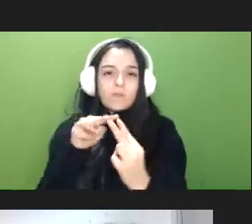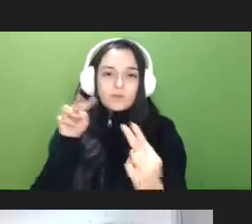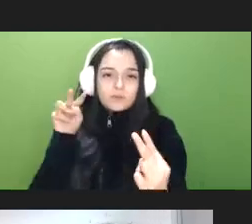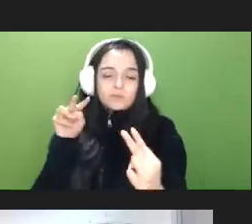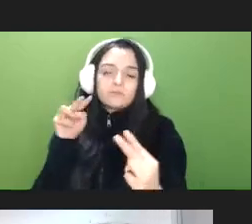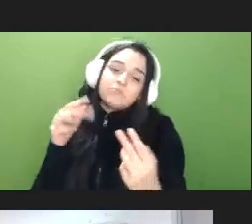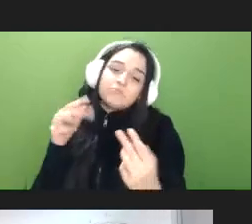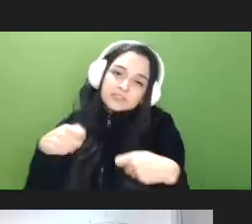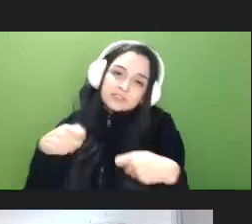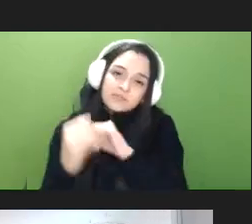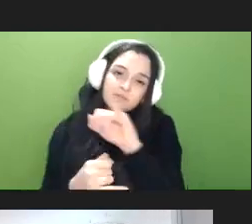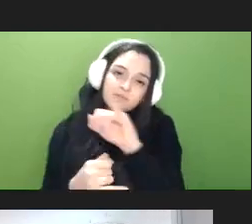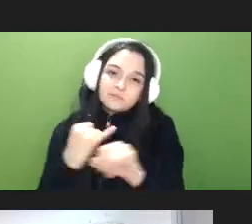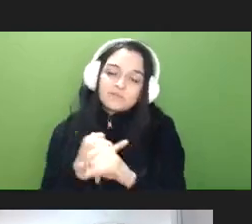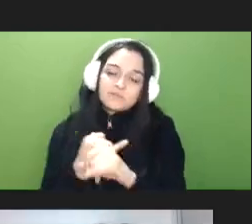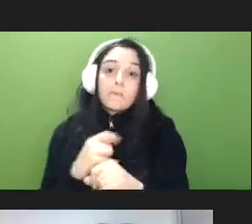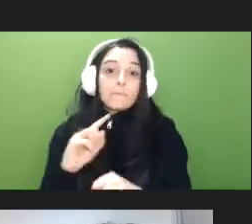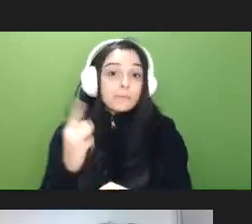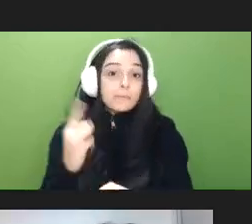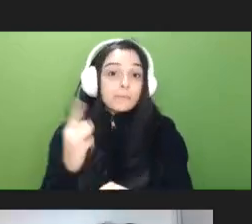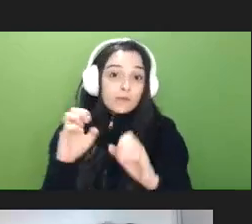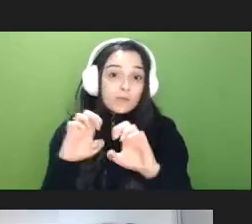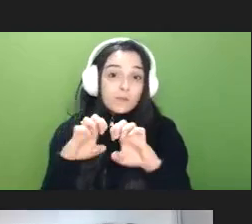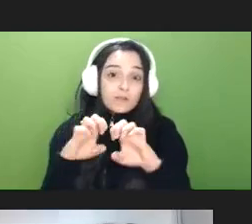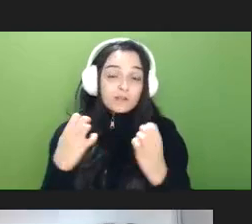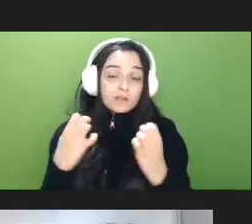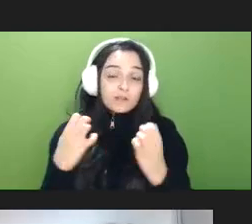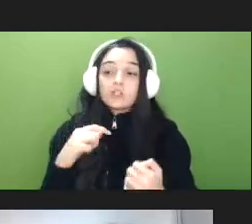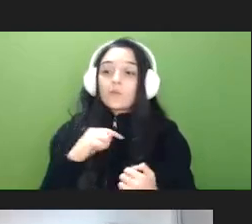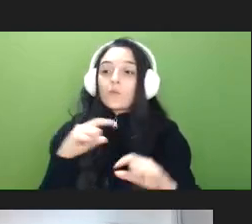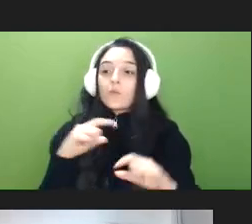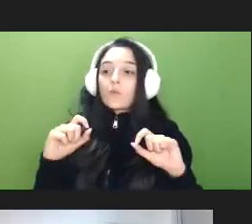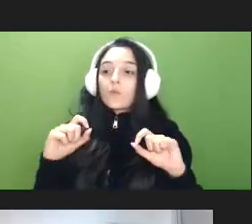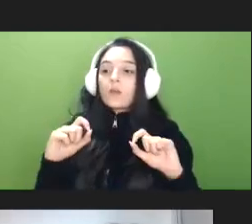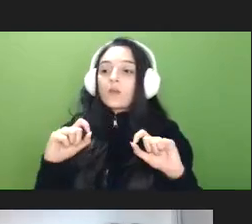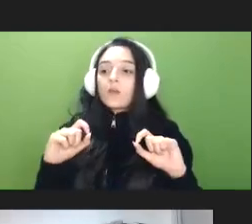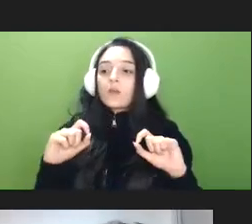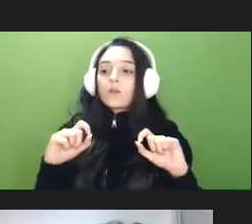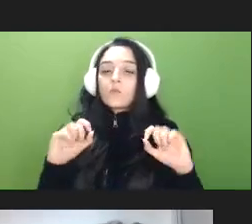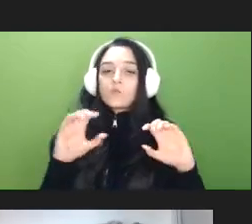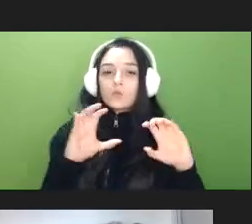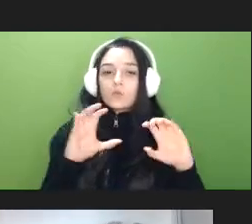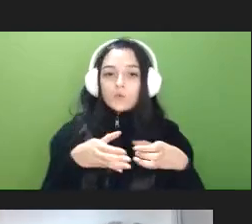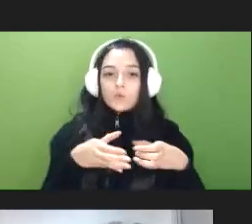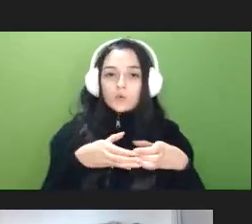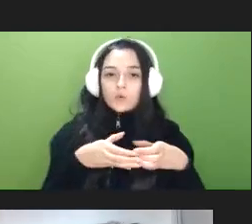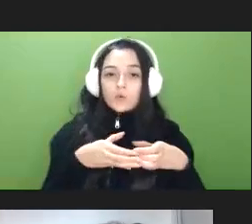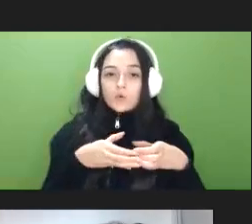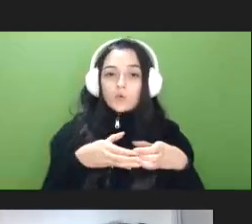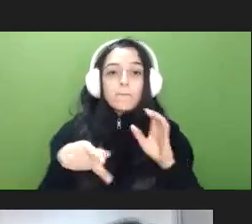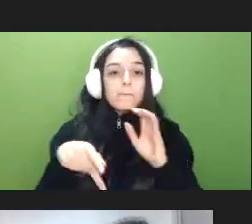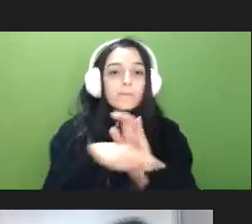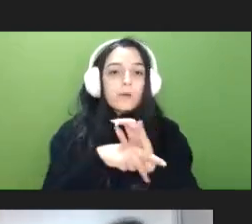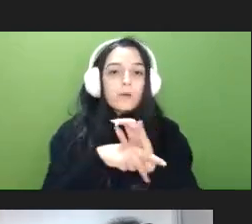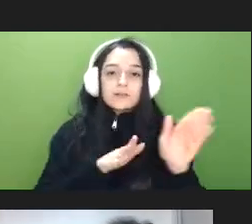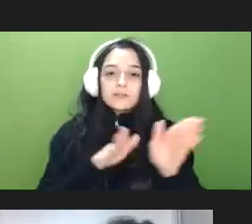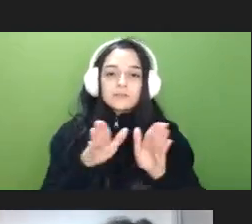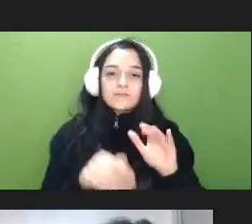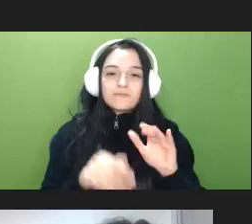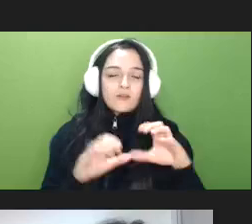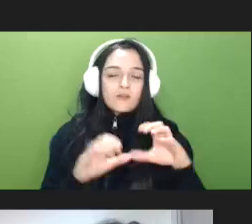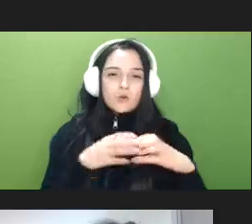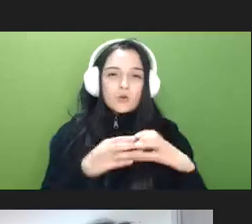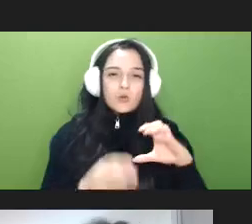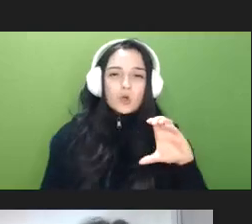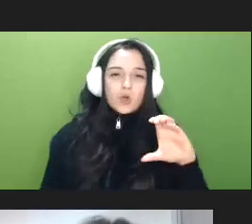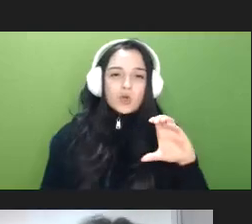daquela série que contou com um comitê de acessibilidade. As outras, pelo que eu entendi, as outras